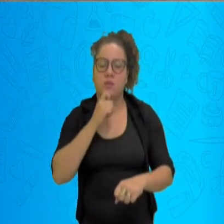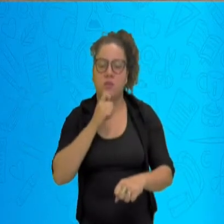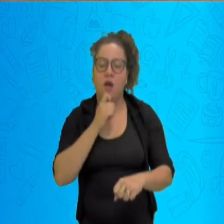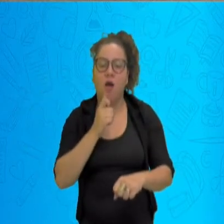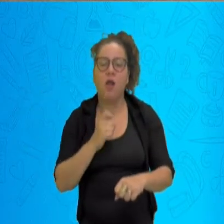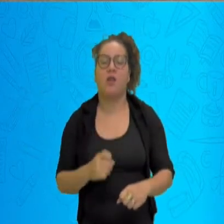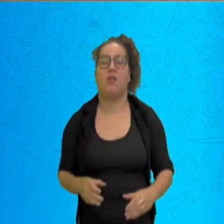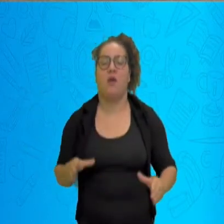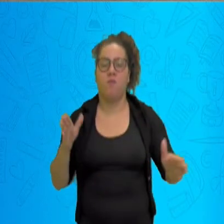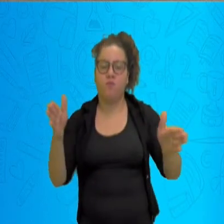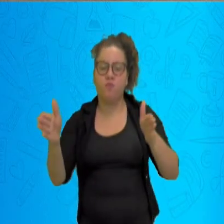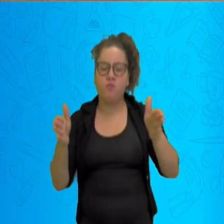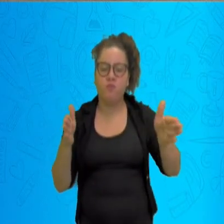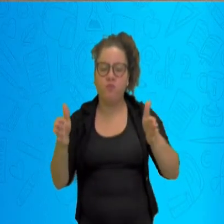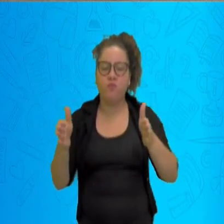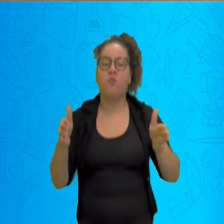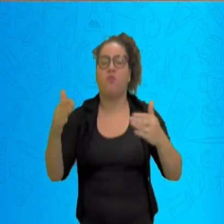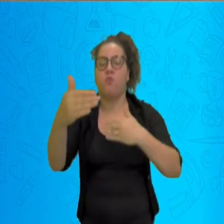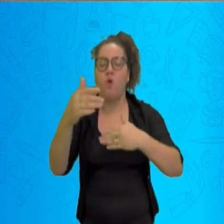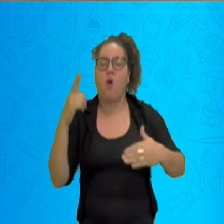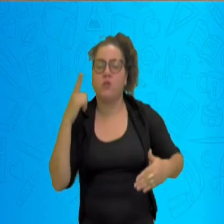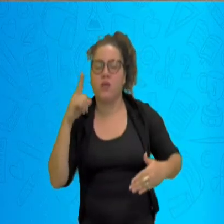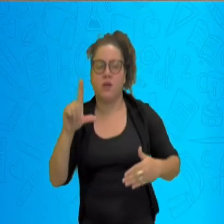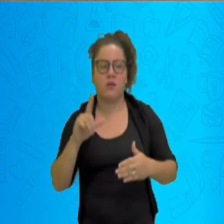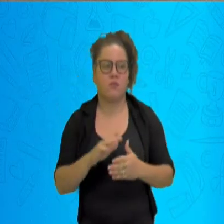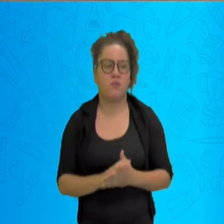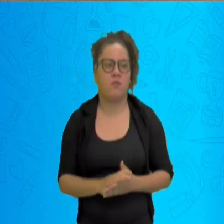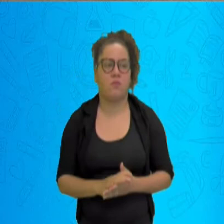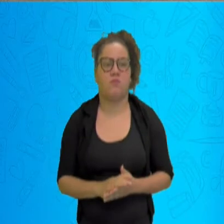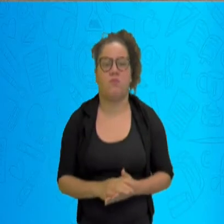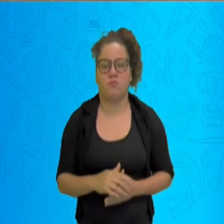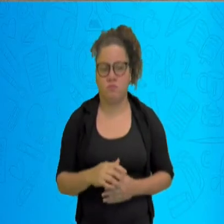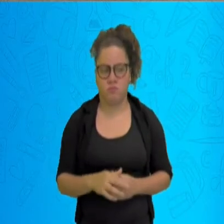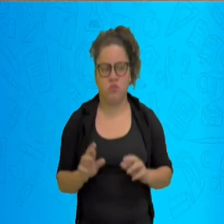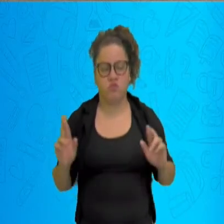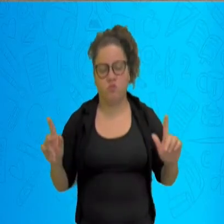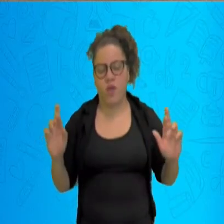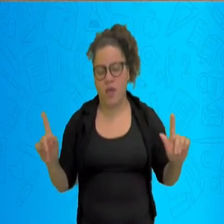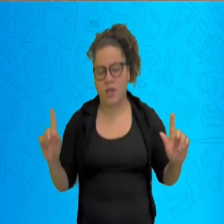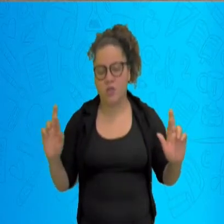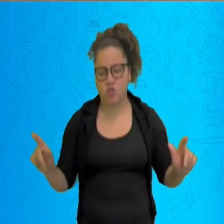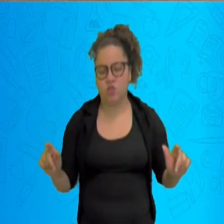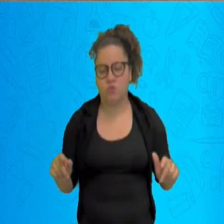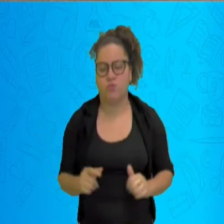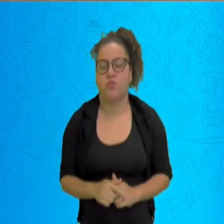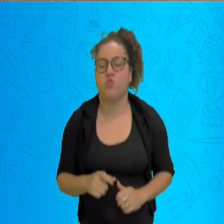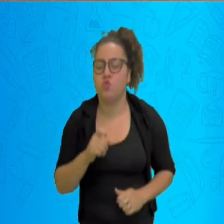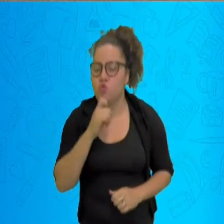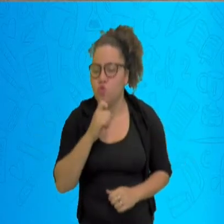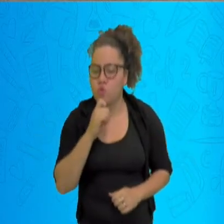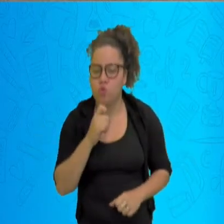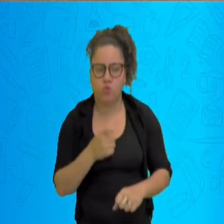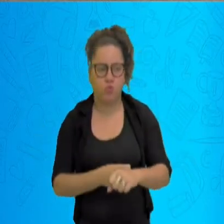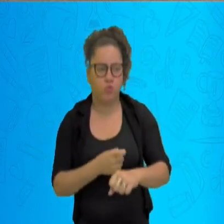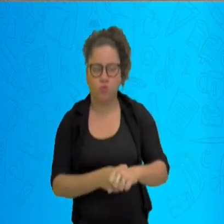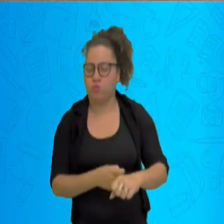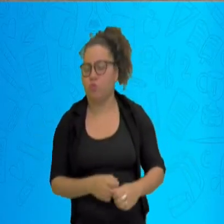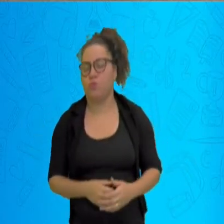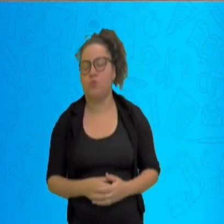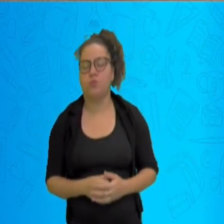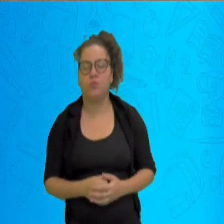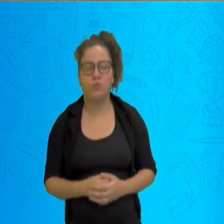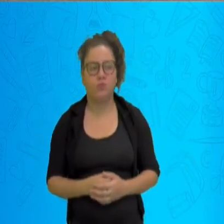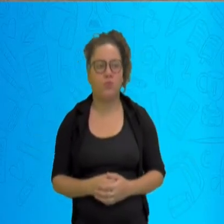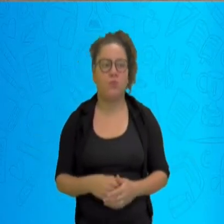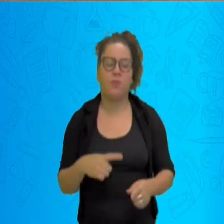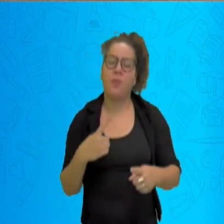vai transbordar da sua mão. Aqui, no estado sólido, professora, por que